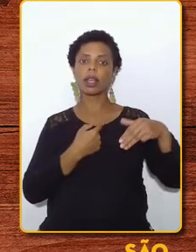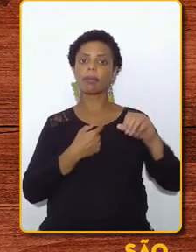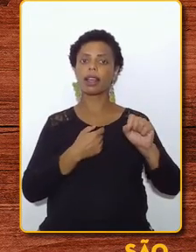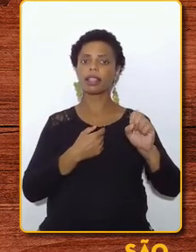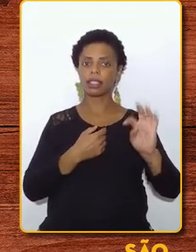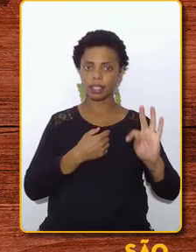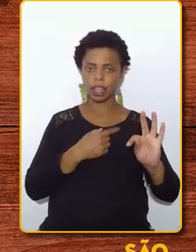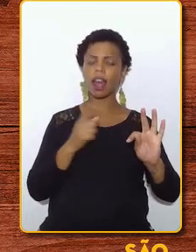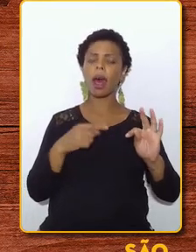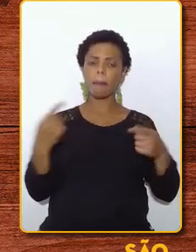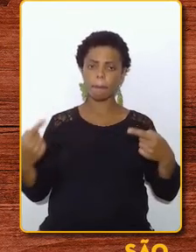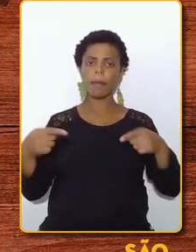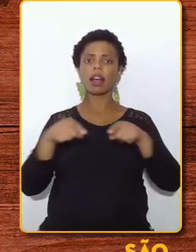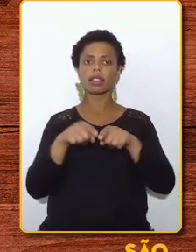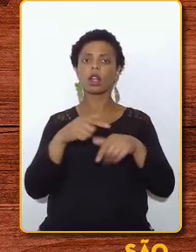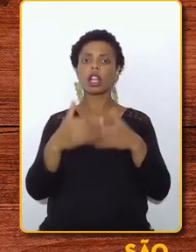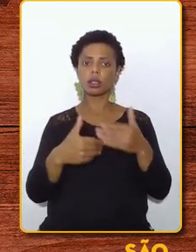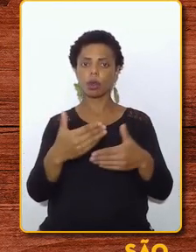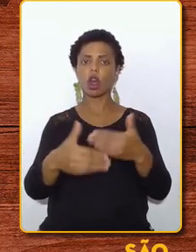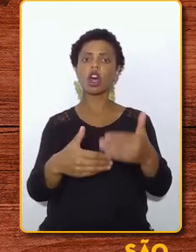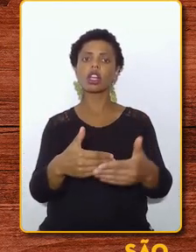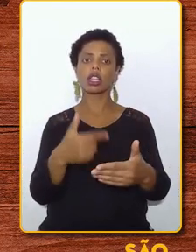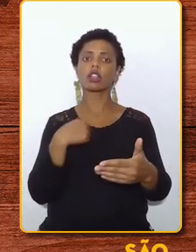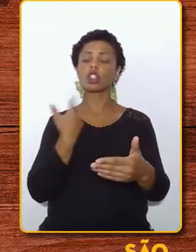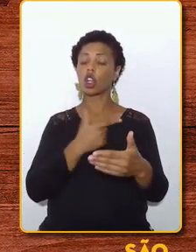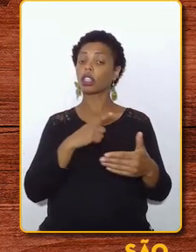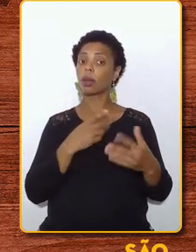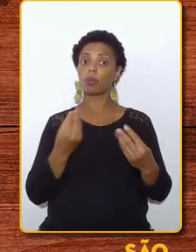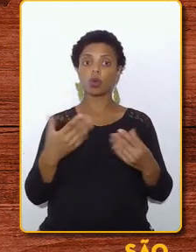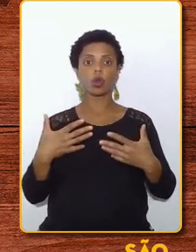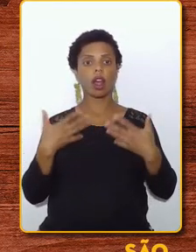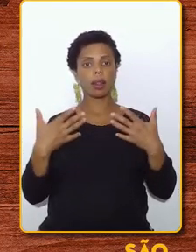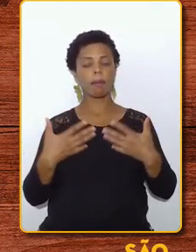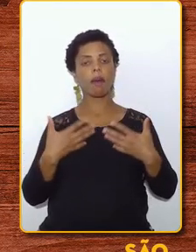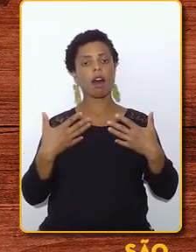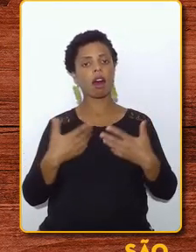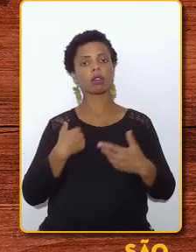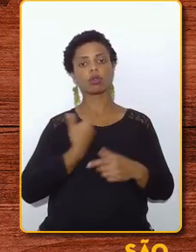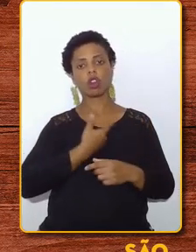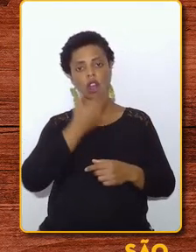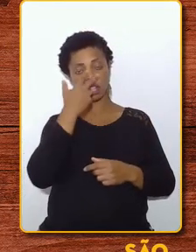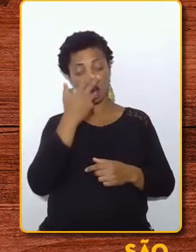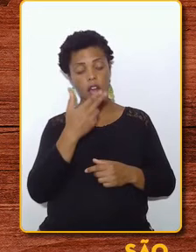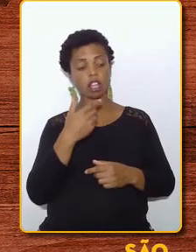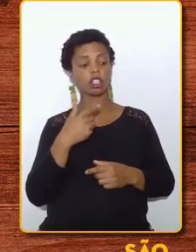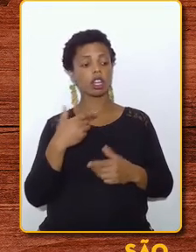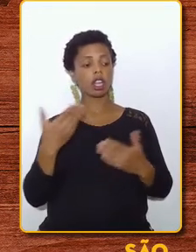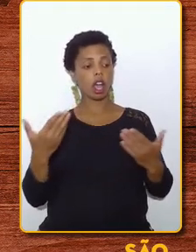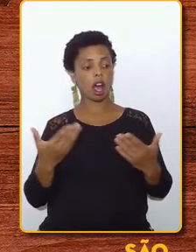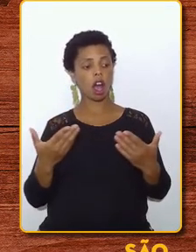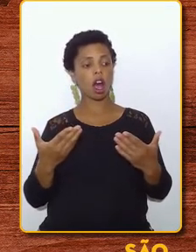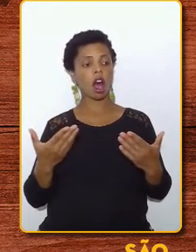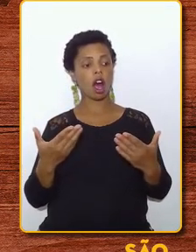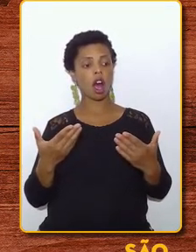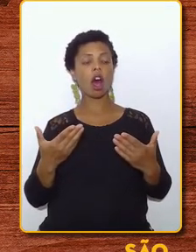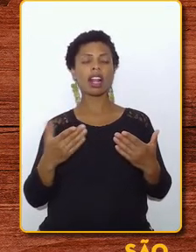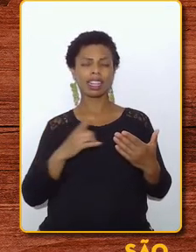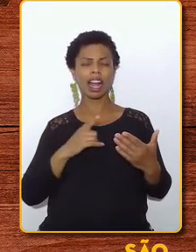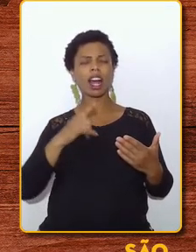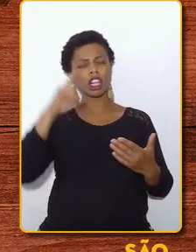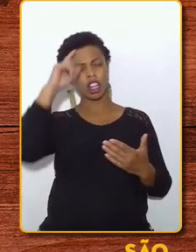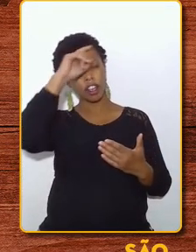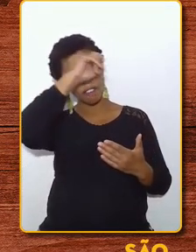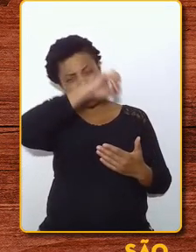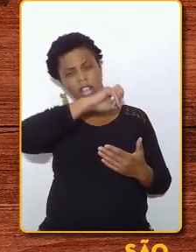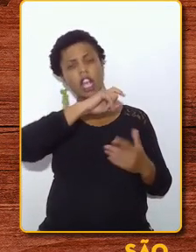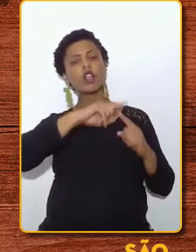processo como um todo e nós estamos muito animados. Nós achamos que nós estamos vivendo, com toda a precariedade, um dos melhores momentos para